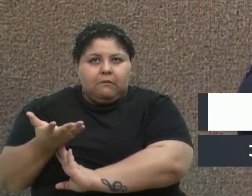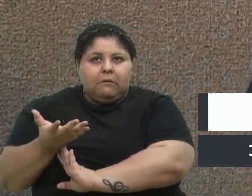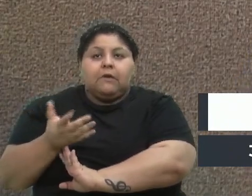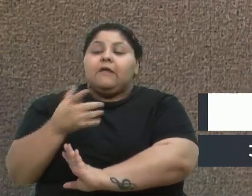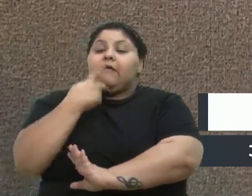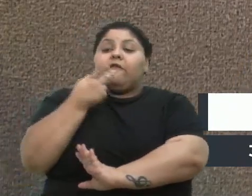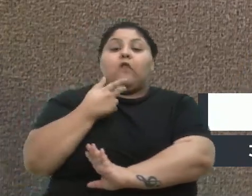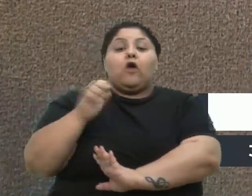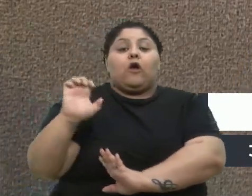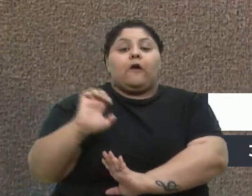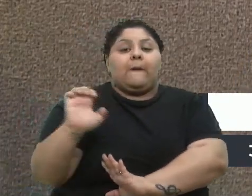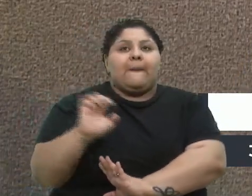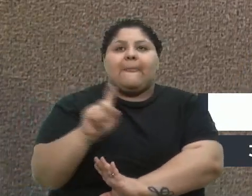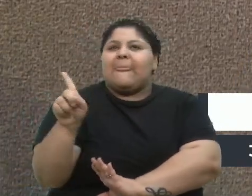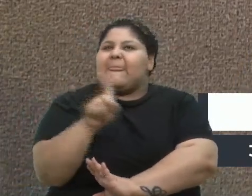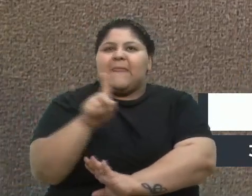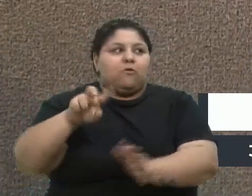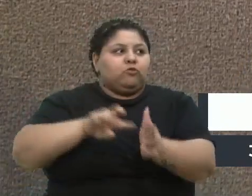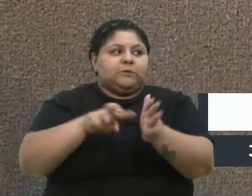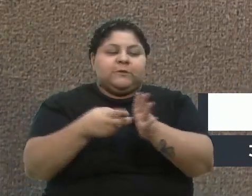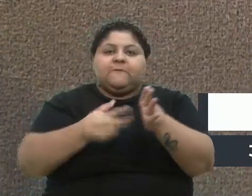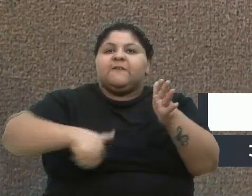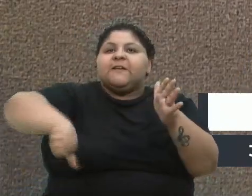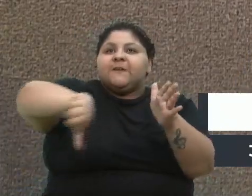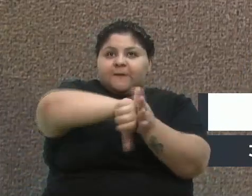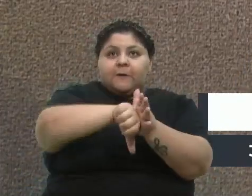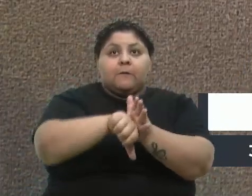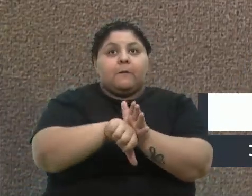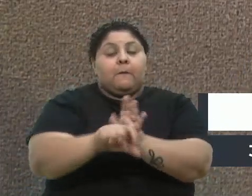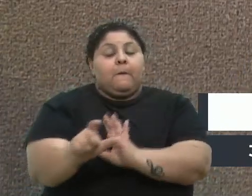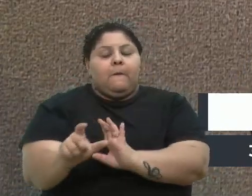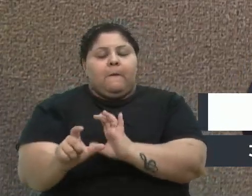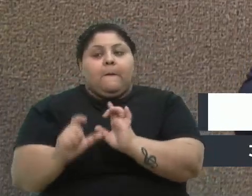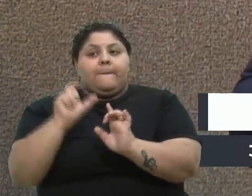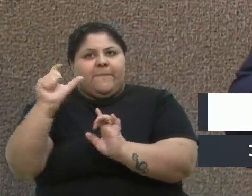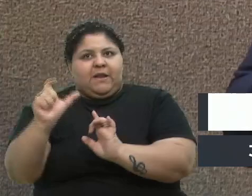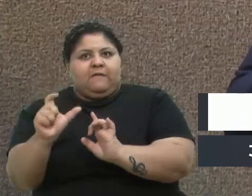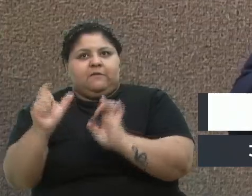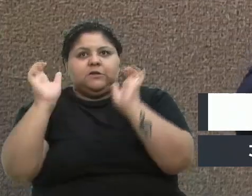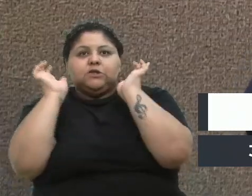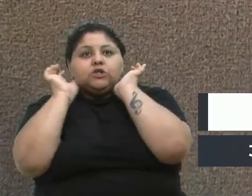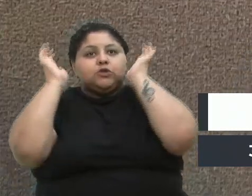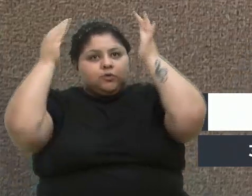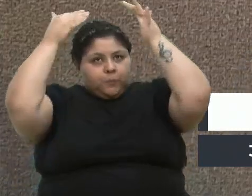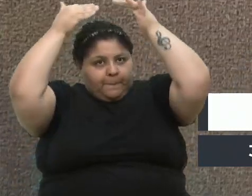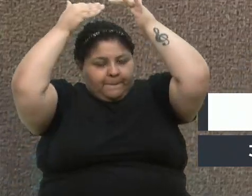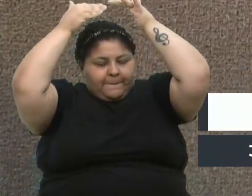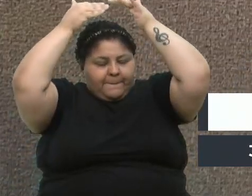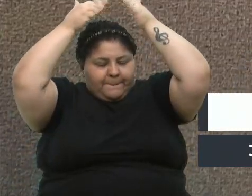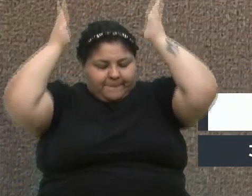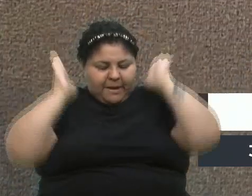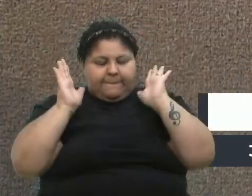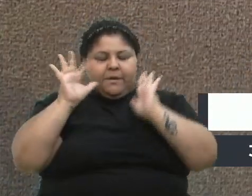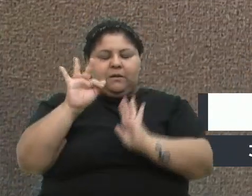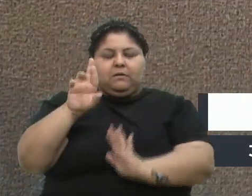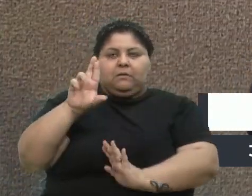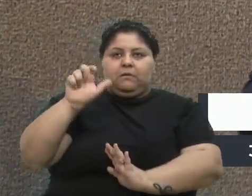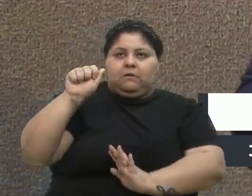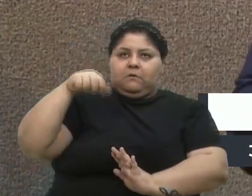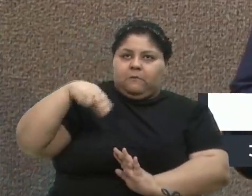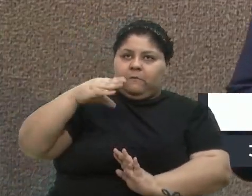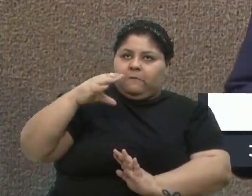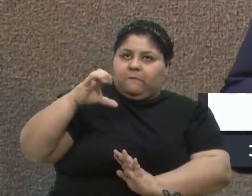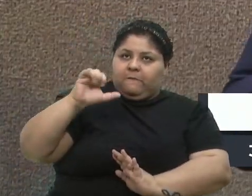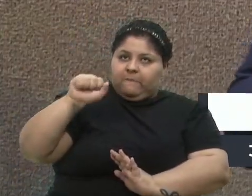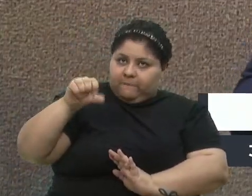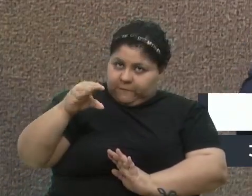homossexualidade não é crime. Palavras do Papa Francisco. Evidentemente que a Igreja Católica também tem as suas diretrizes, mas é uma